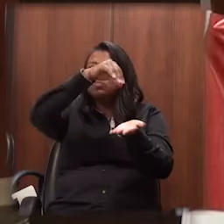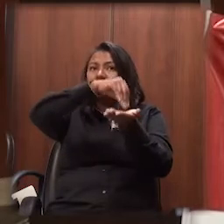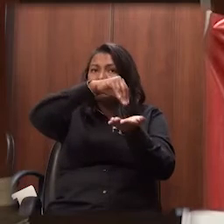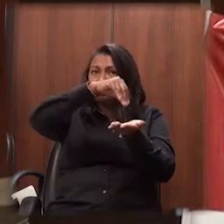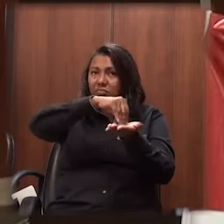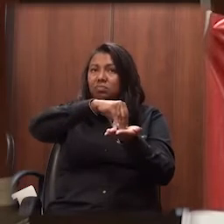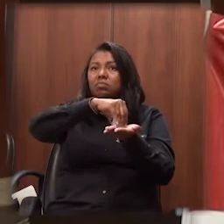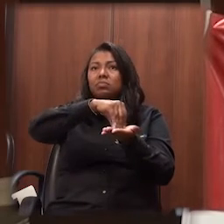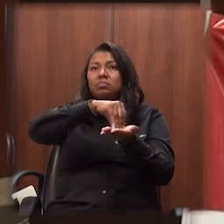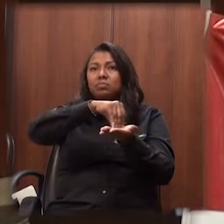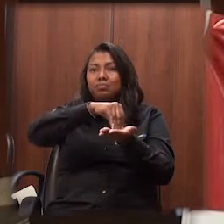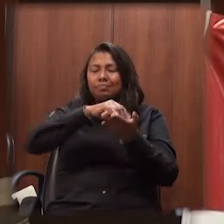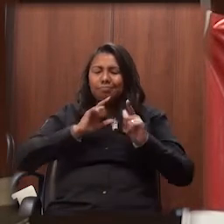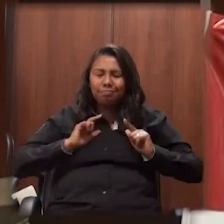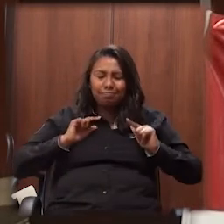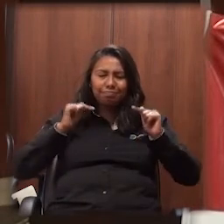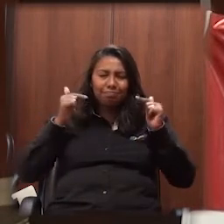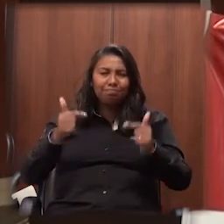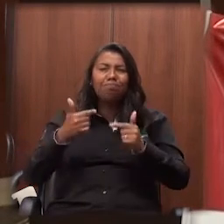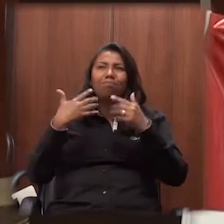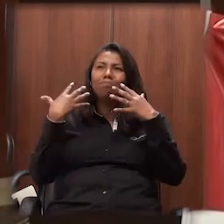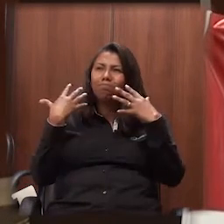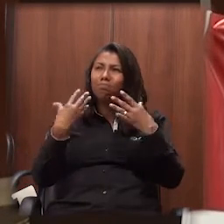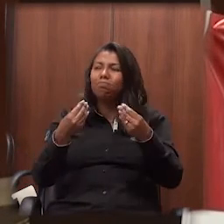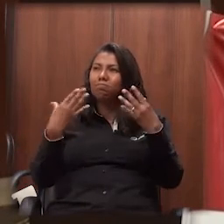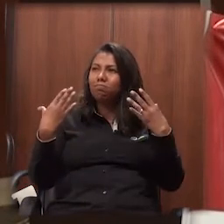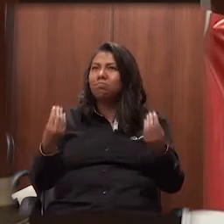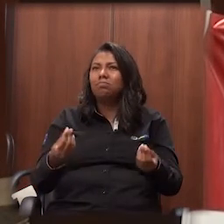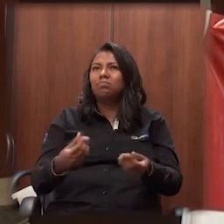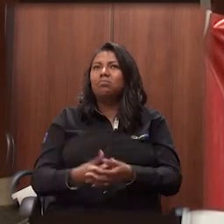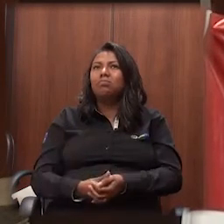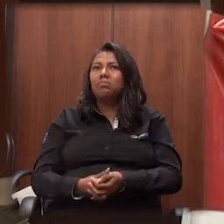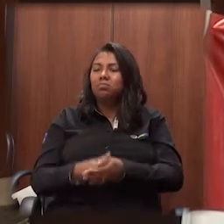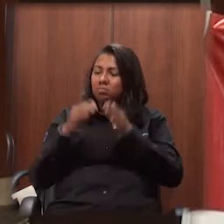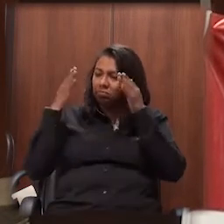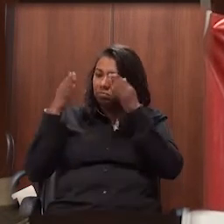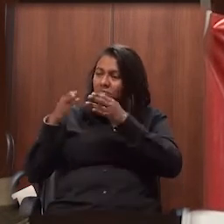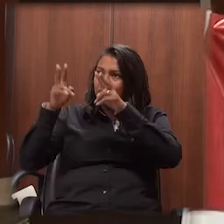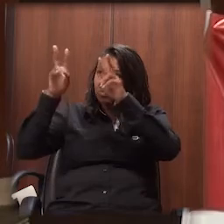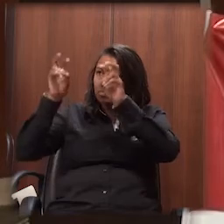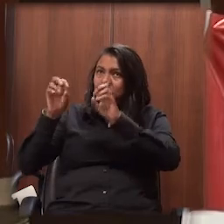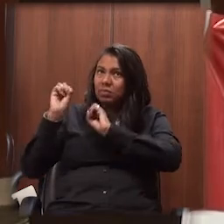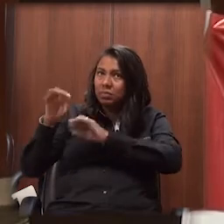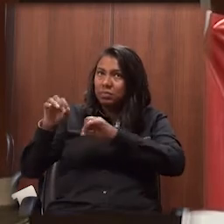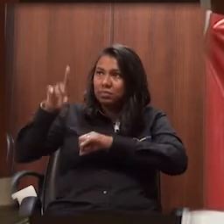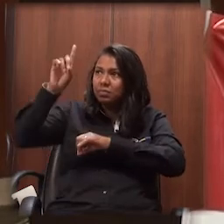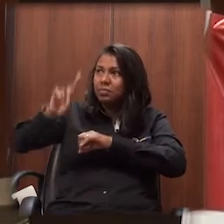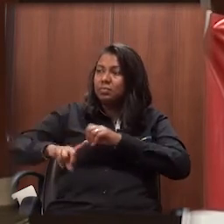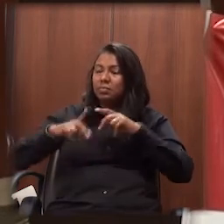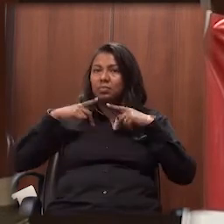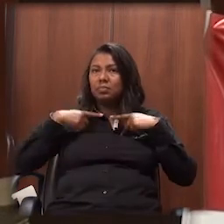da tarefa que se tem pela frente quando o tema é o tema da educação em direitos